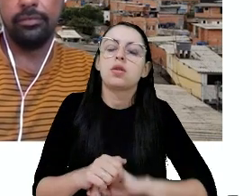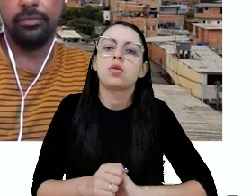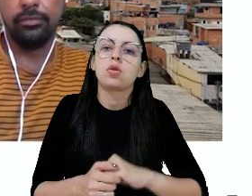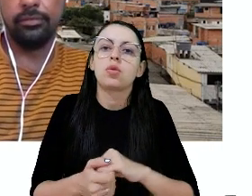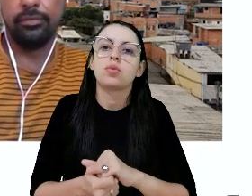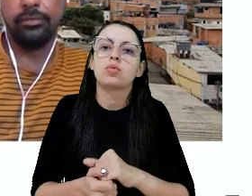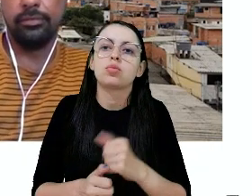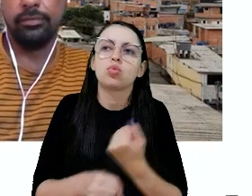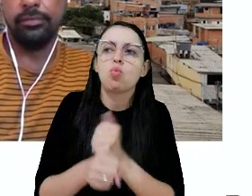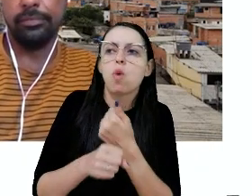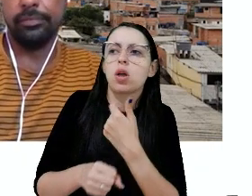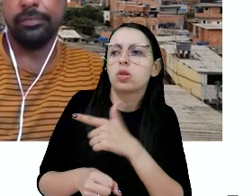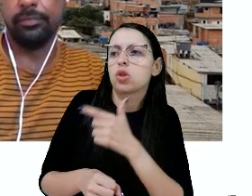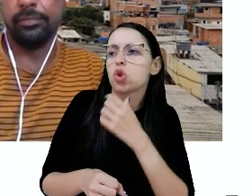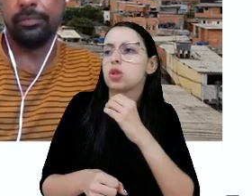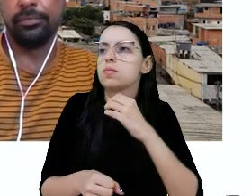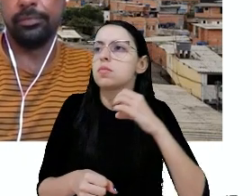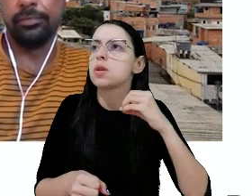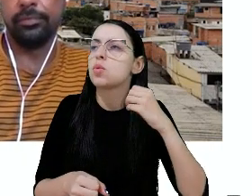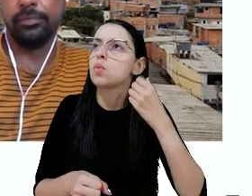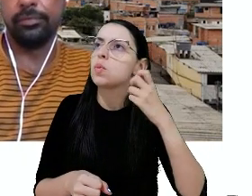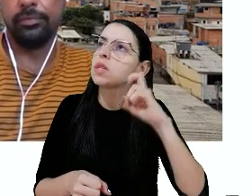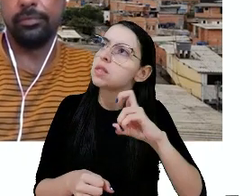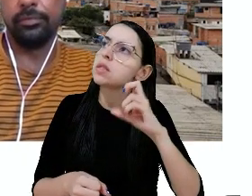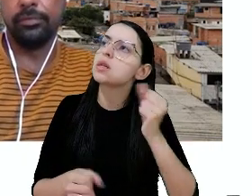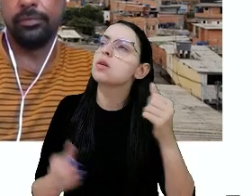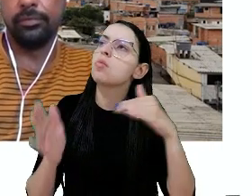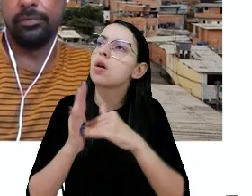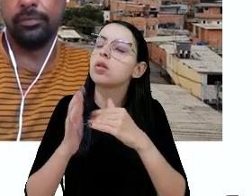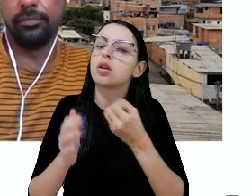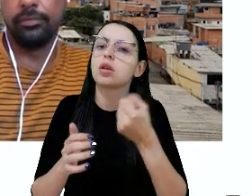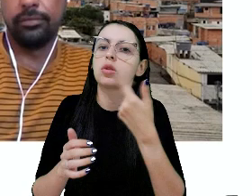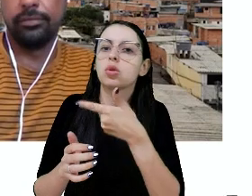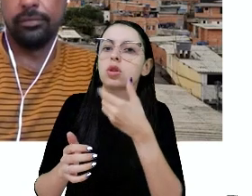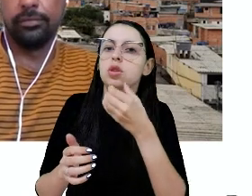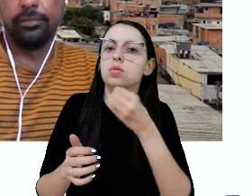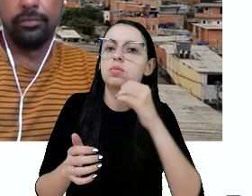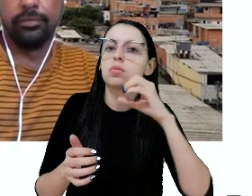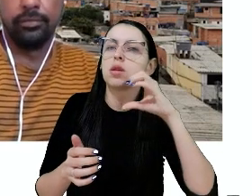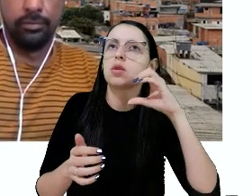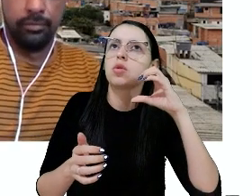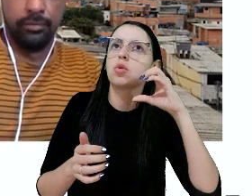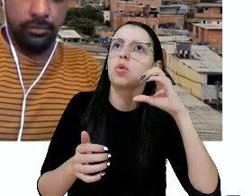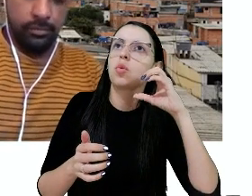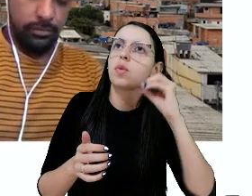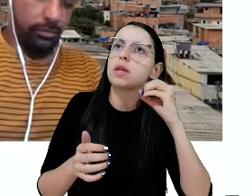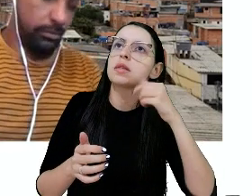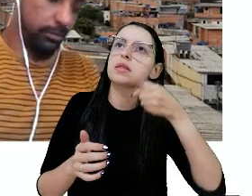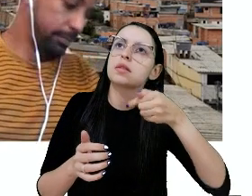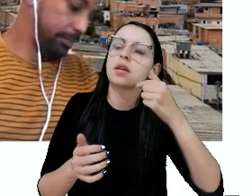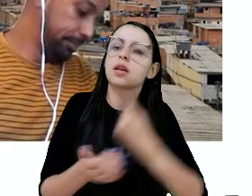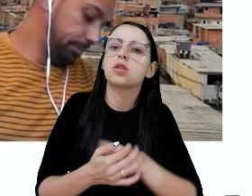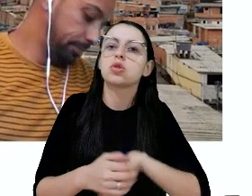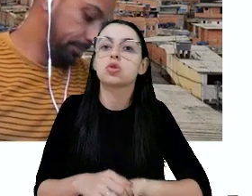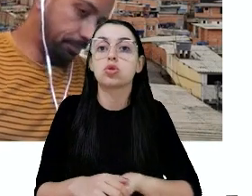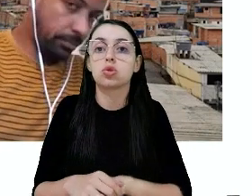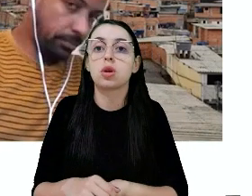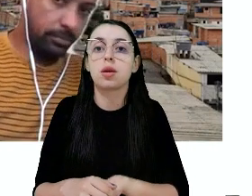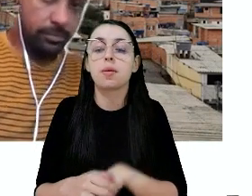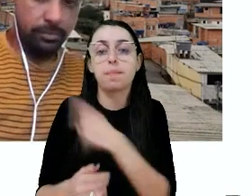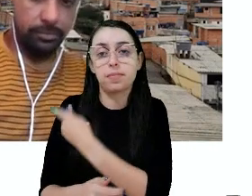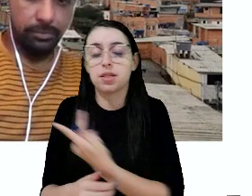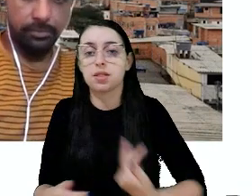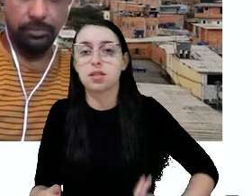de 2005 a 2016 e foi dele presidente em 2011 e 2012. E